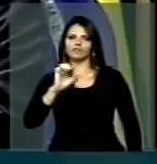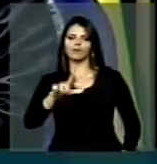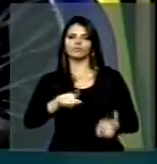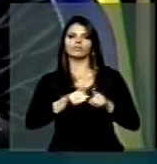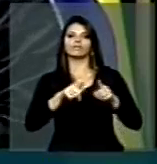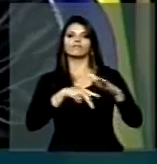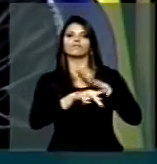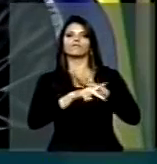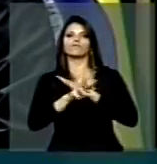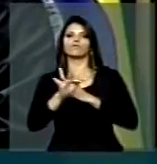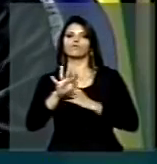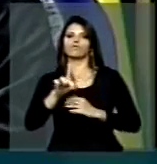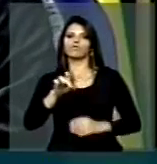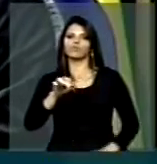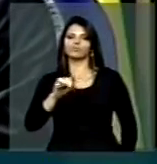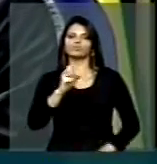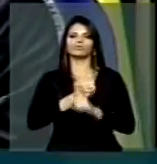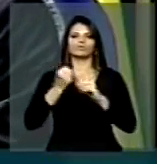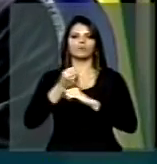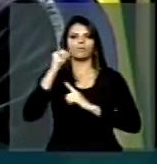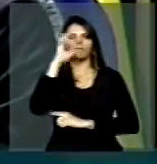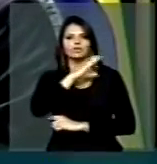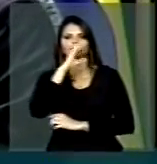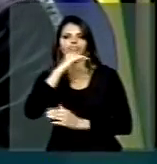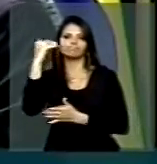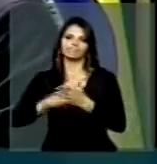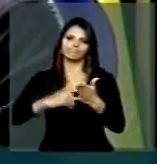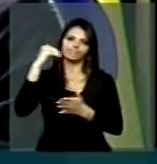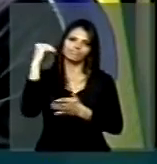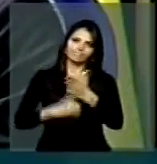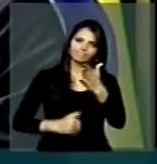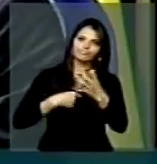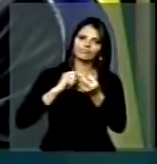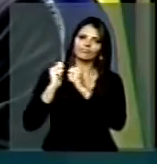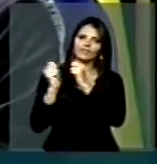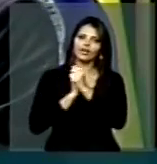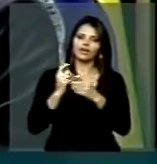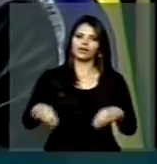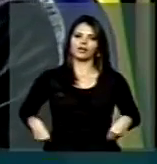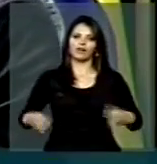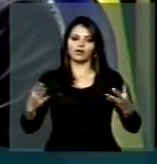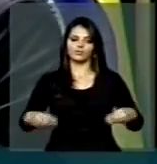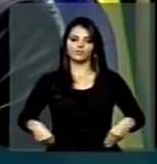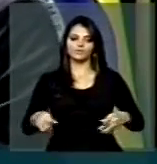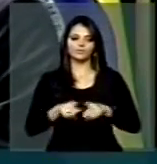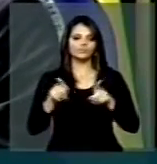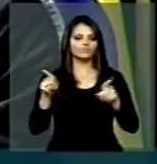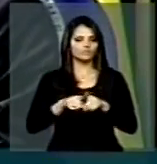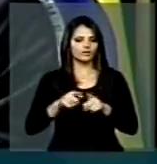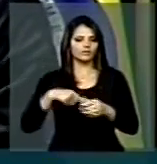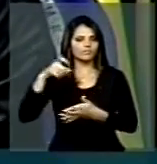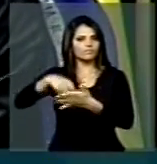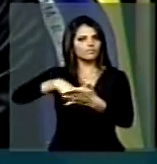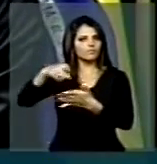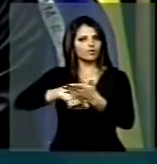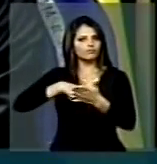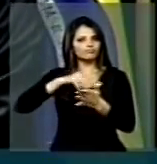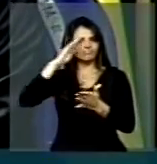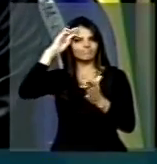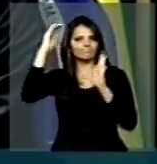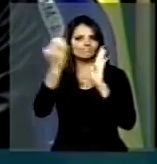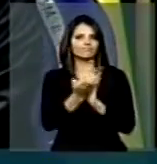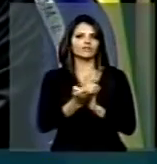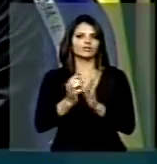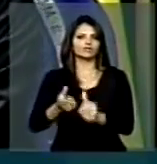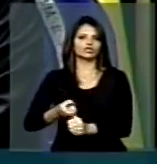de Emergência, com corte extremamente significativo de gastos públicos, além do combate à evasão de impostos e o maior rigor na rolagem das dívidas